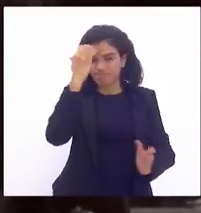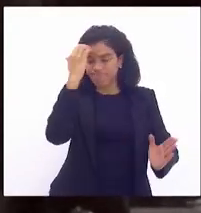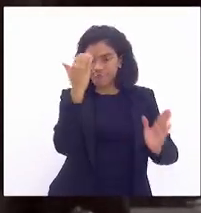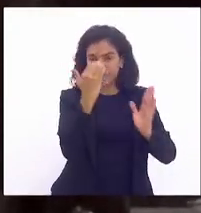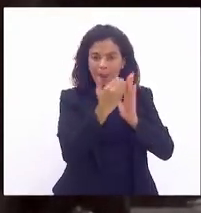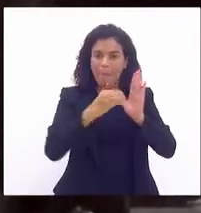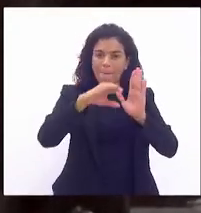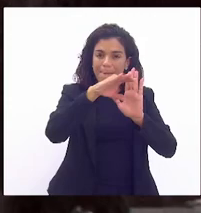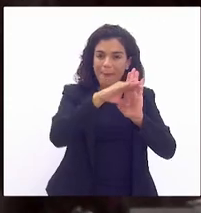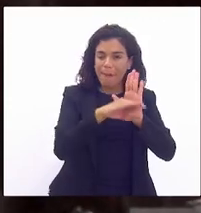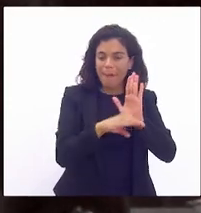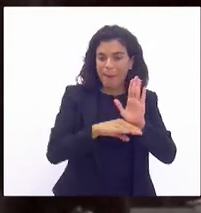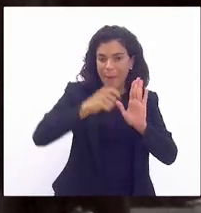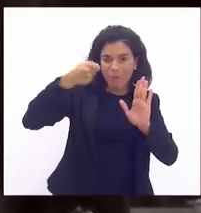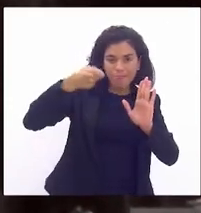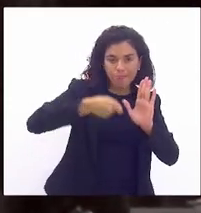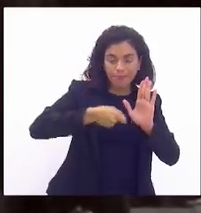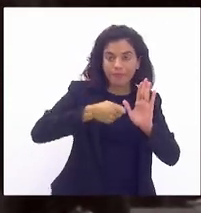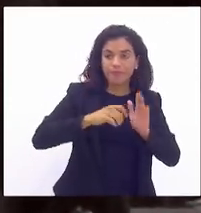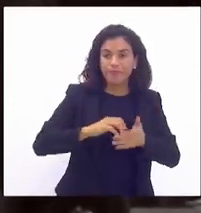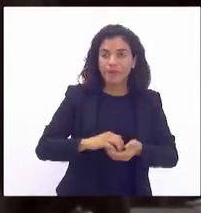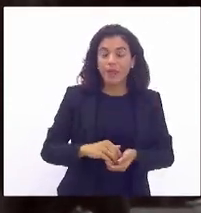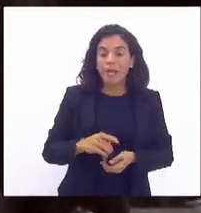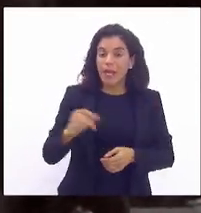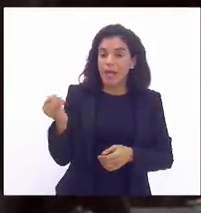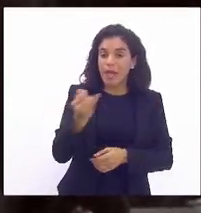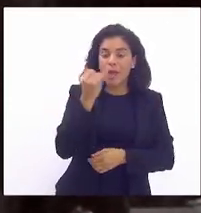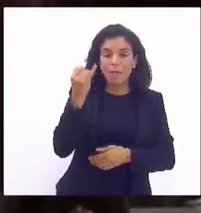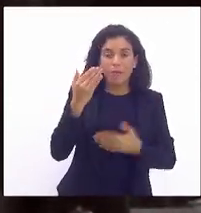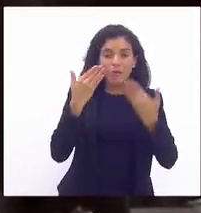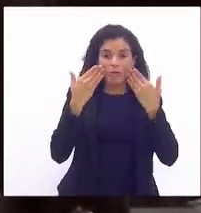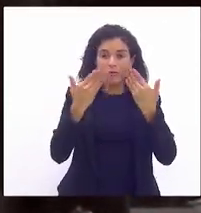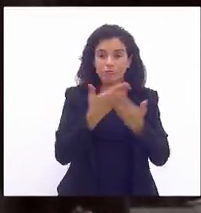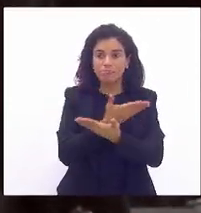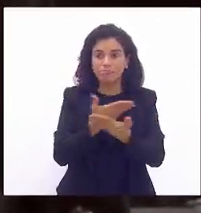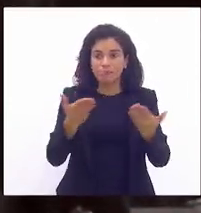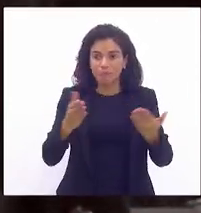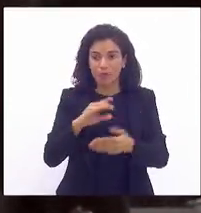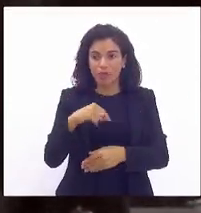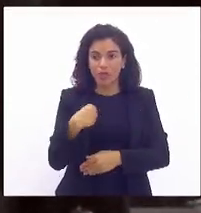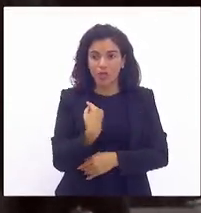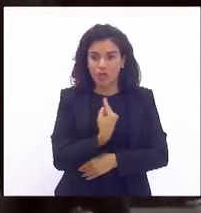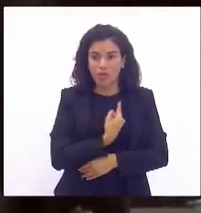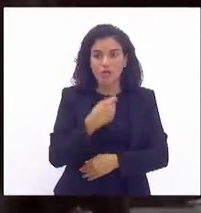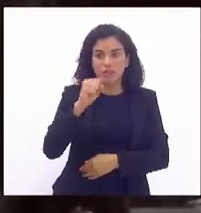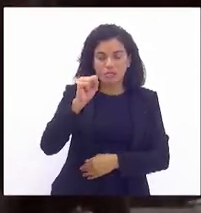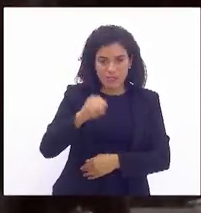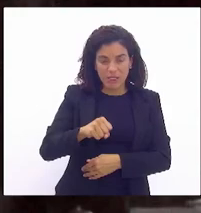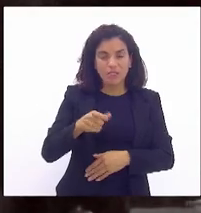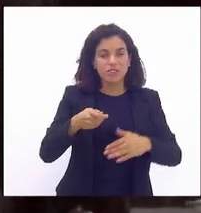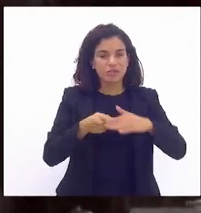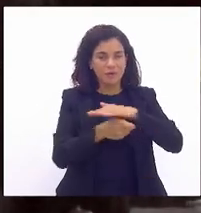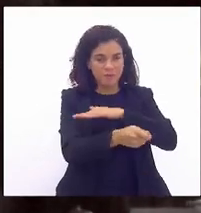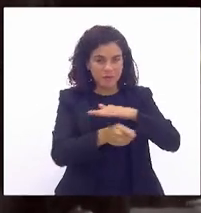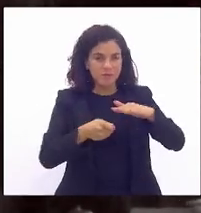essas ações. Então é importante destacar que nós estamos sim investindo. Nós não pagamos